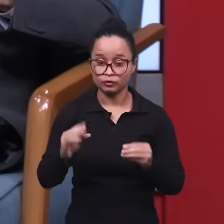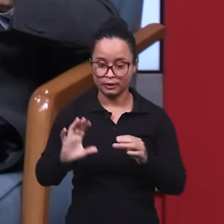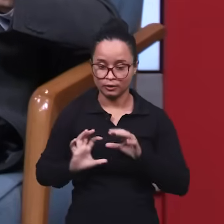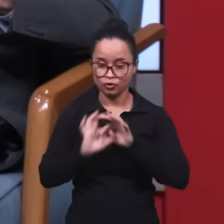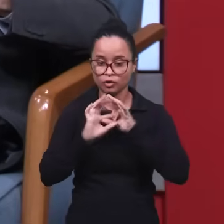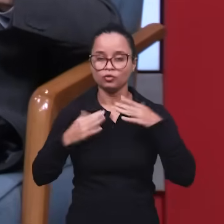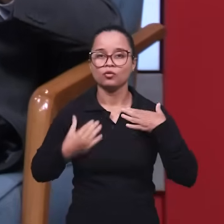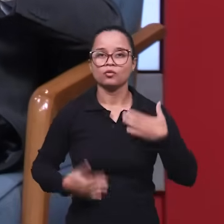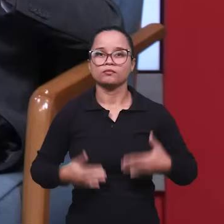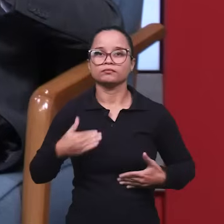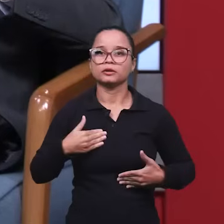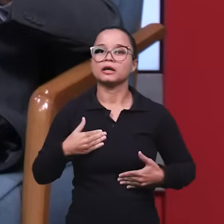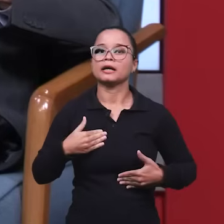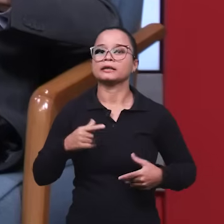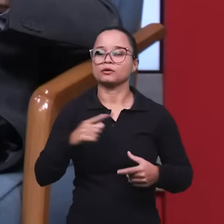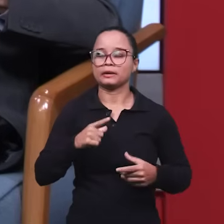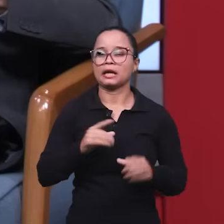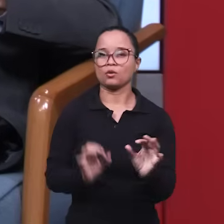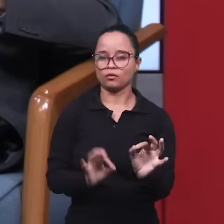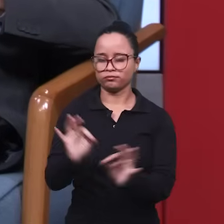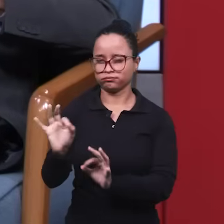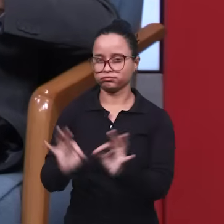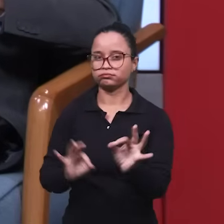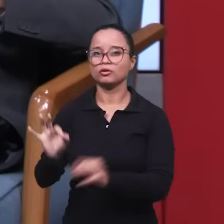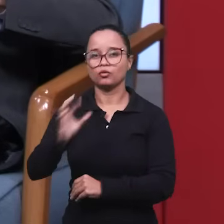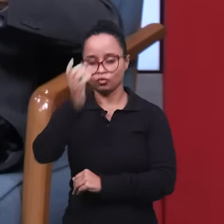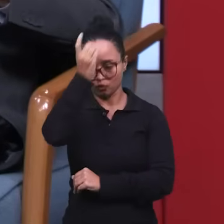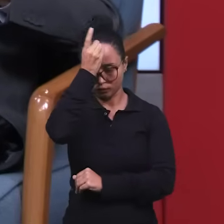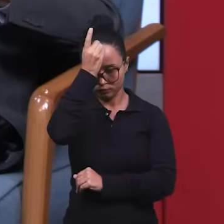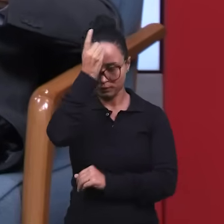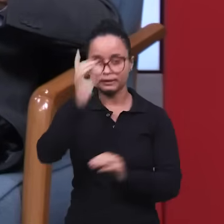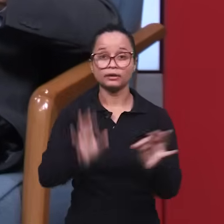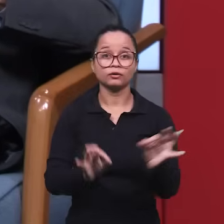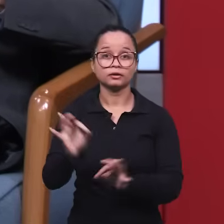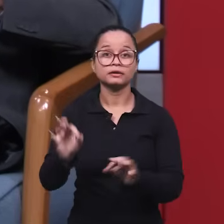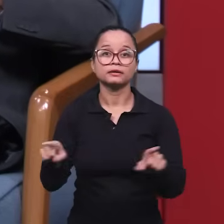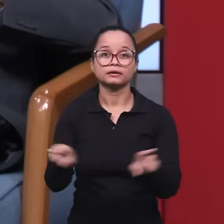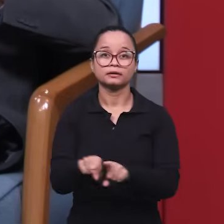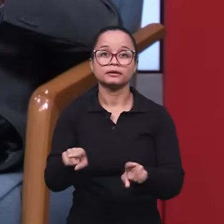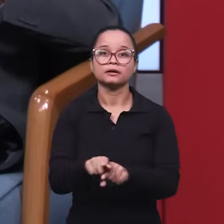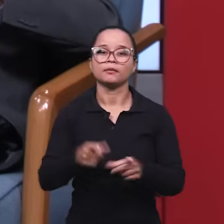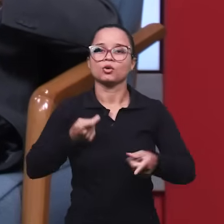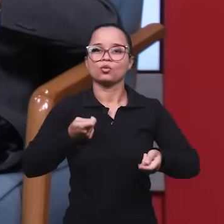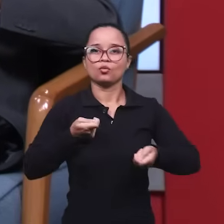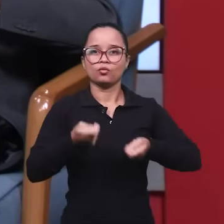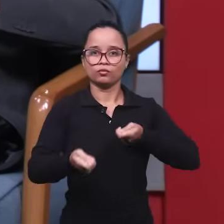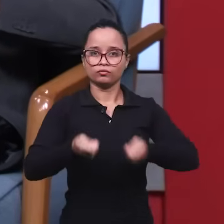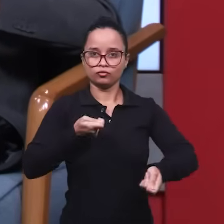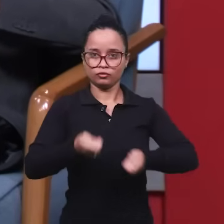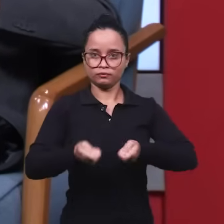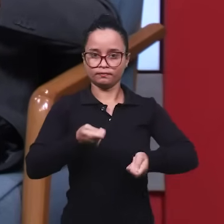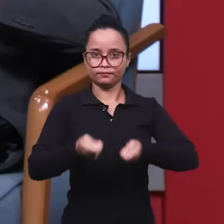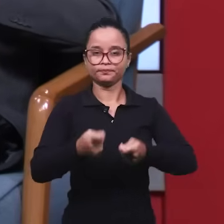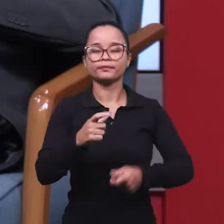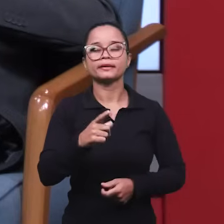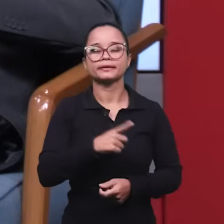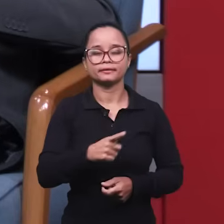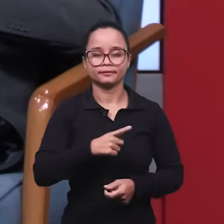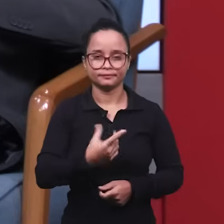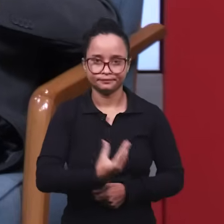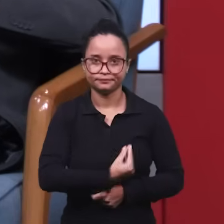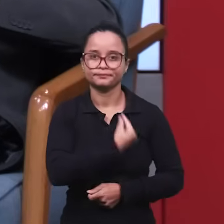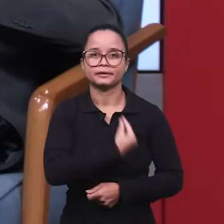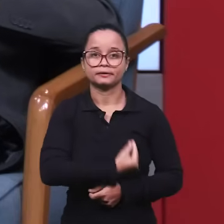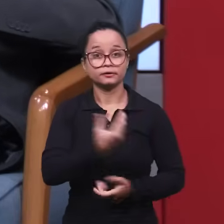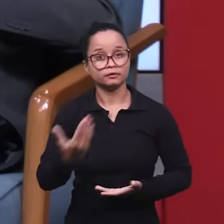como corpo. Então eles têm disciplina, o dom tem disciplina e o dom tem governo.